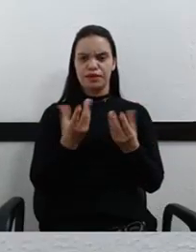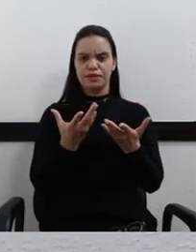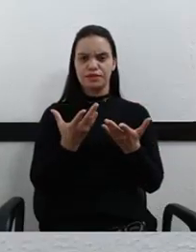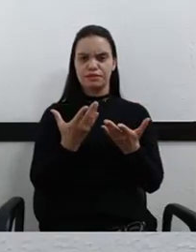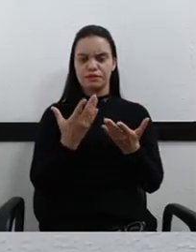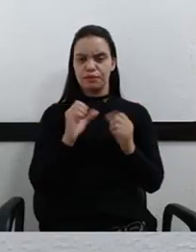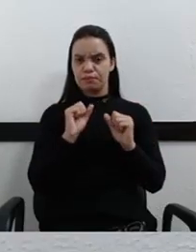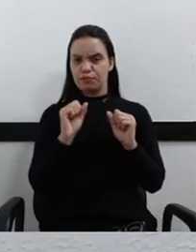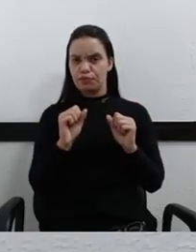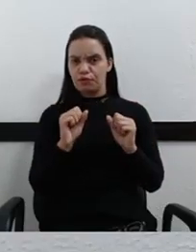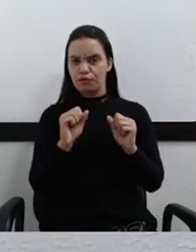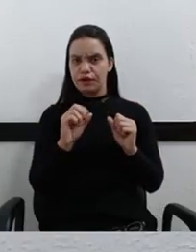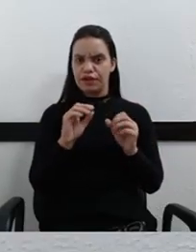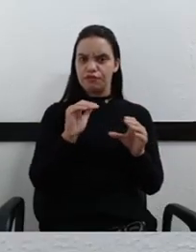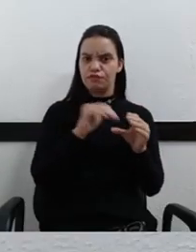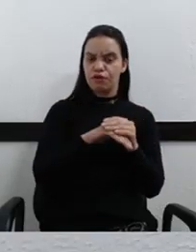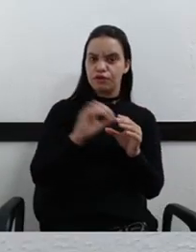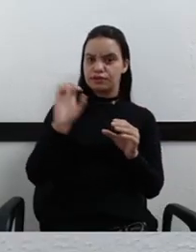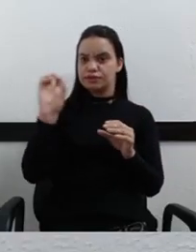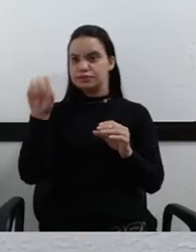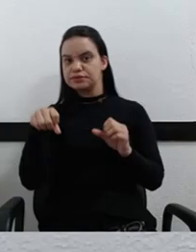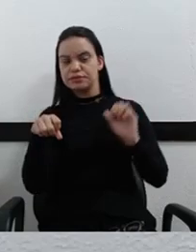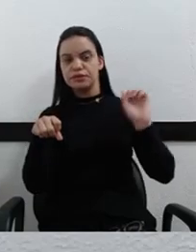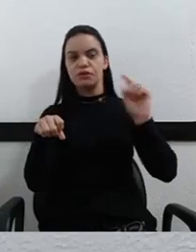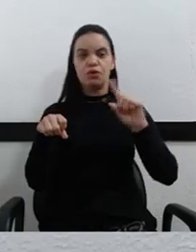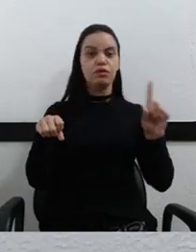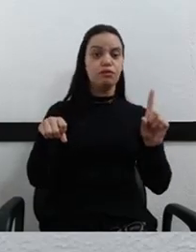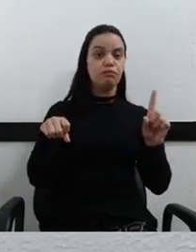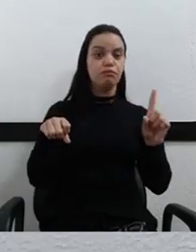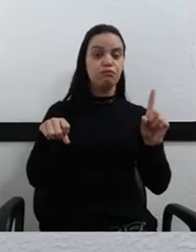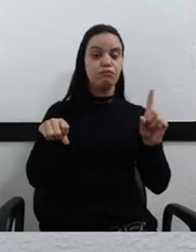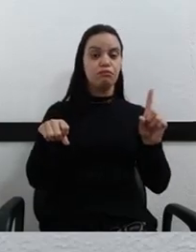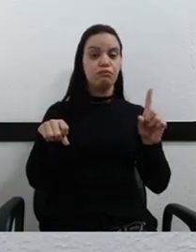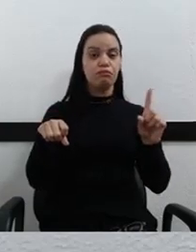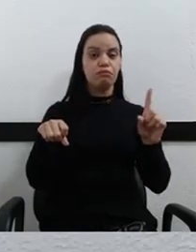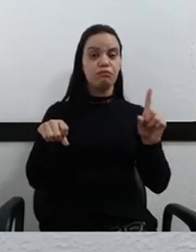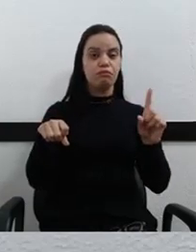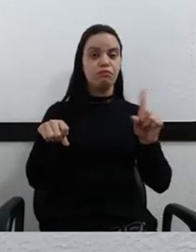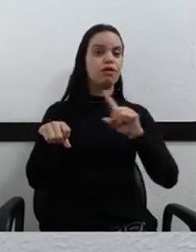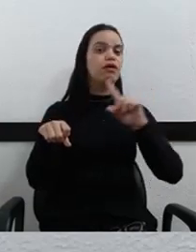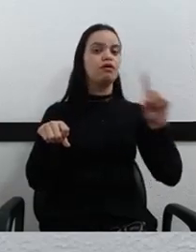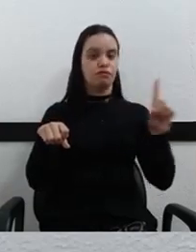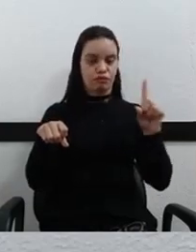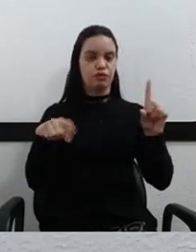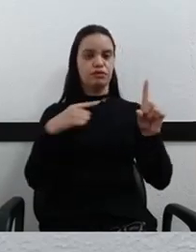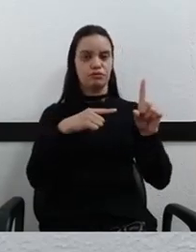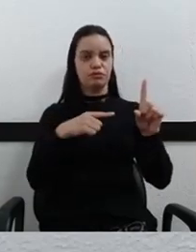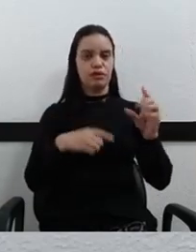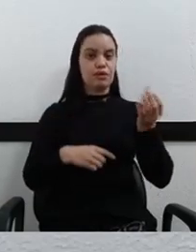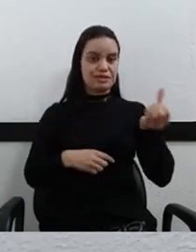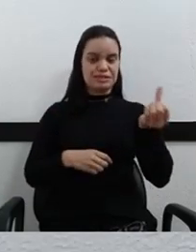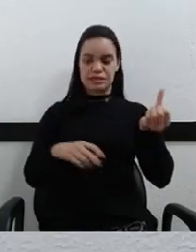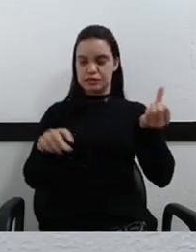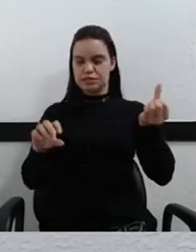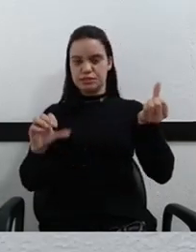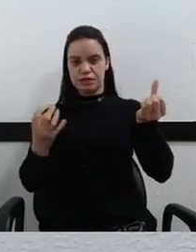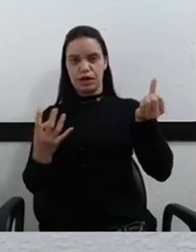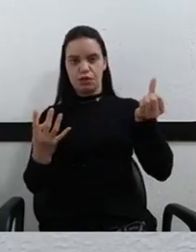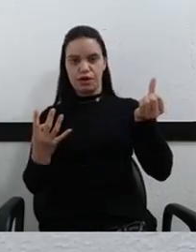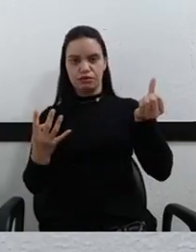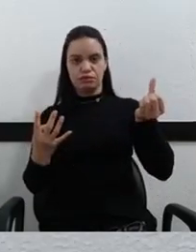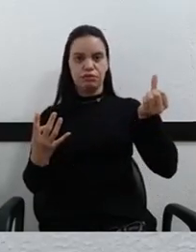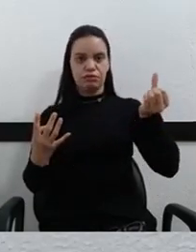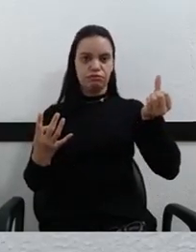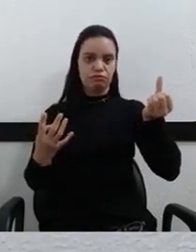senhor mantém o voto ou vota pela não aprovação? Pela não aprovação? Então, 6-5, continua não aprovado.